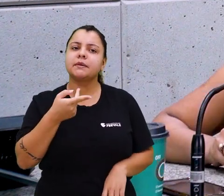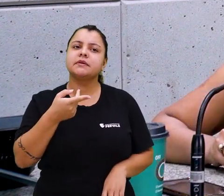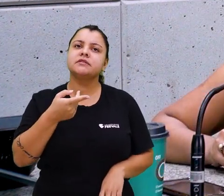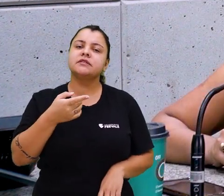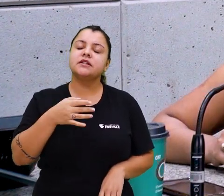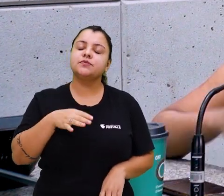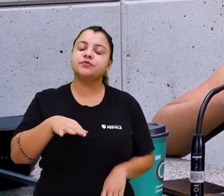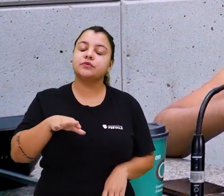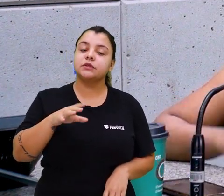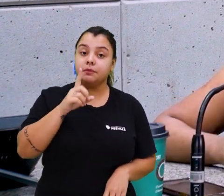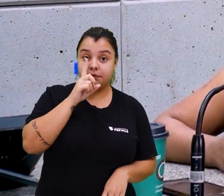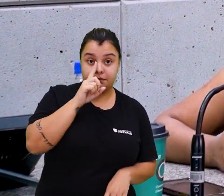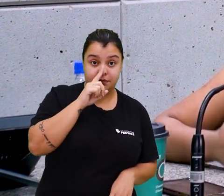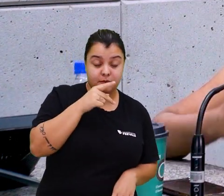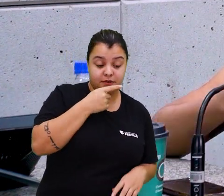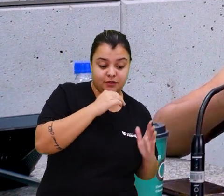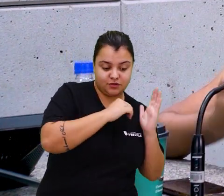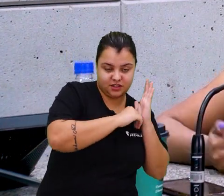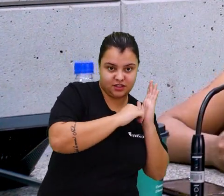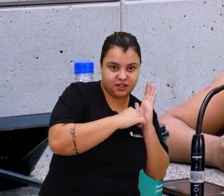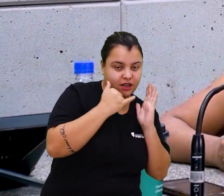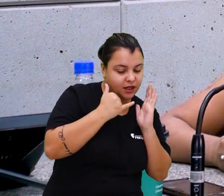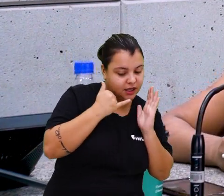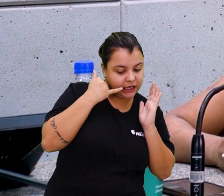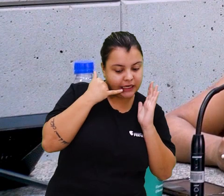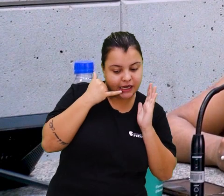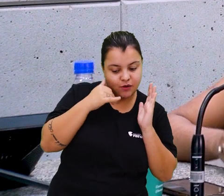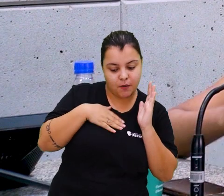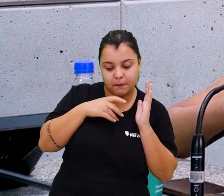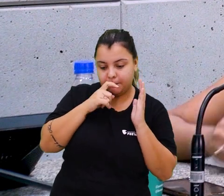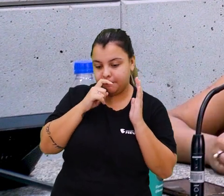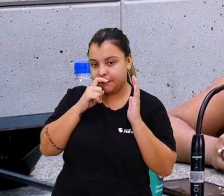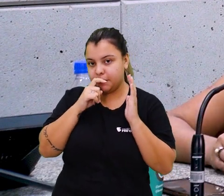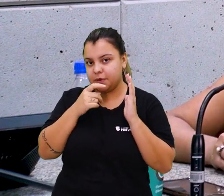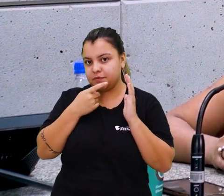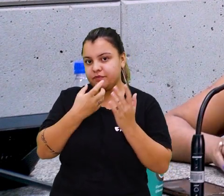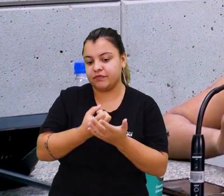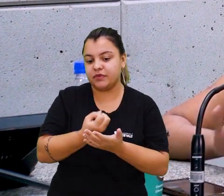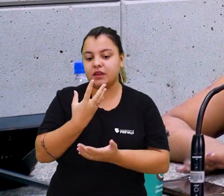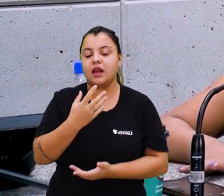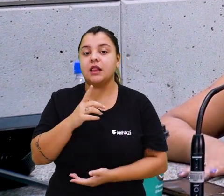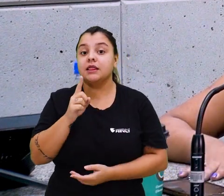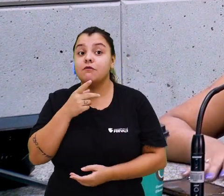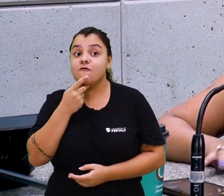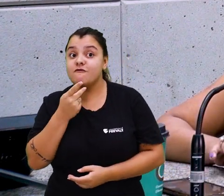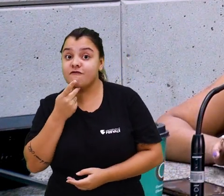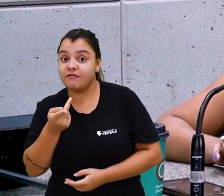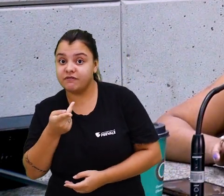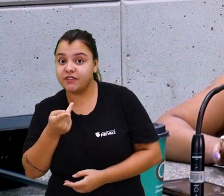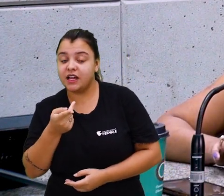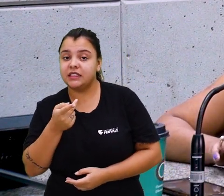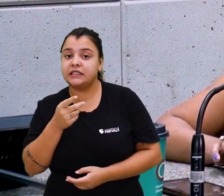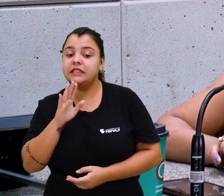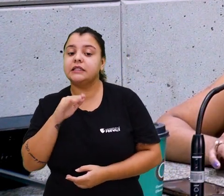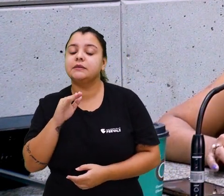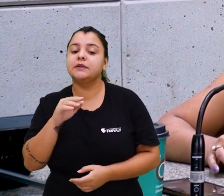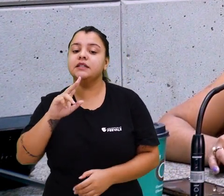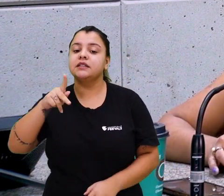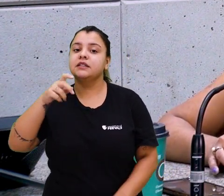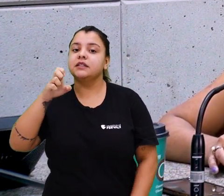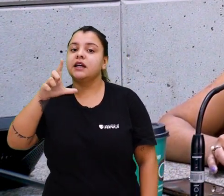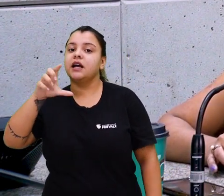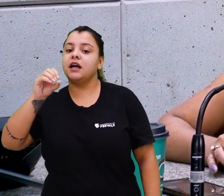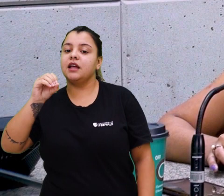ai só minha mãe eu lembro até hoje que a minha mãe ligou pro meu pai e tava no vz ela disse ai não conta mas a a